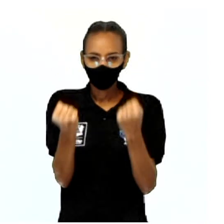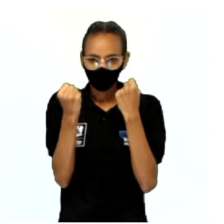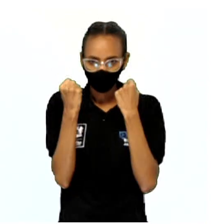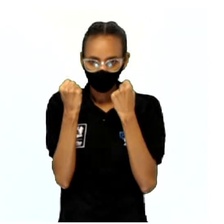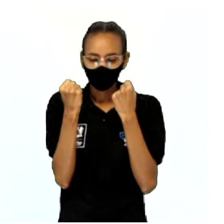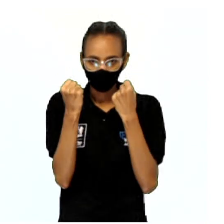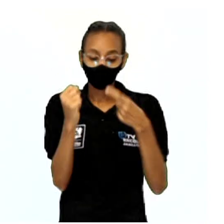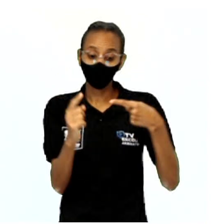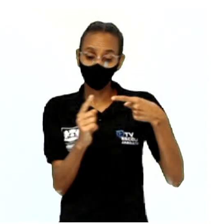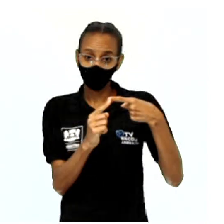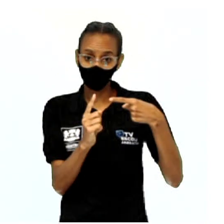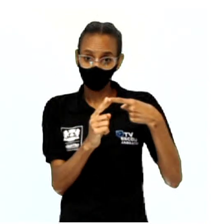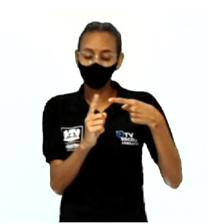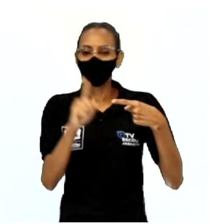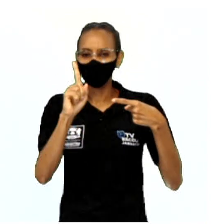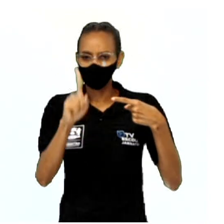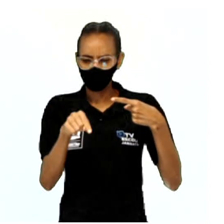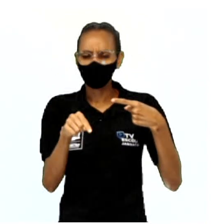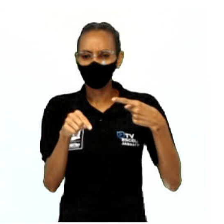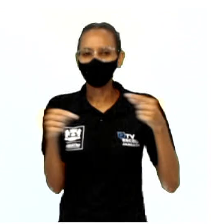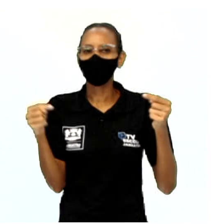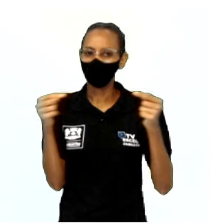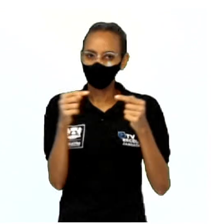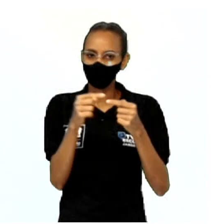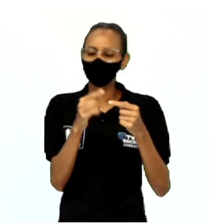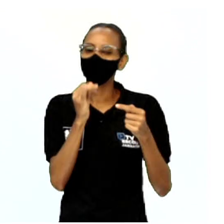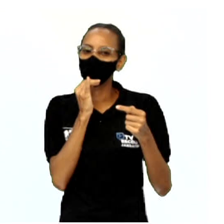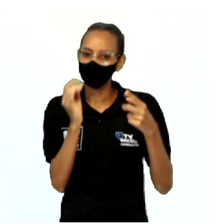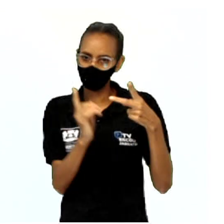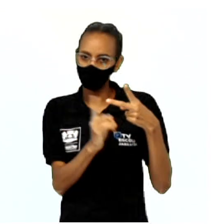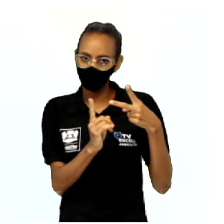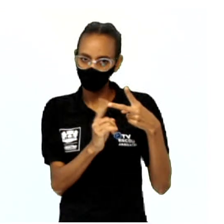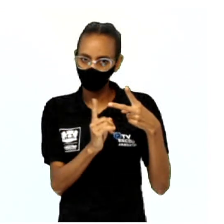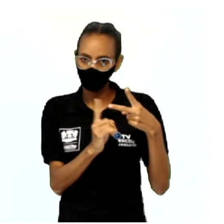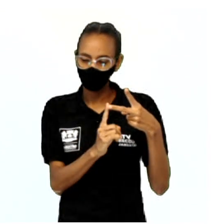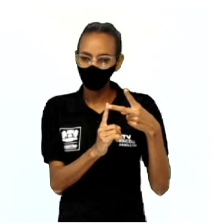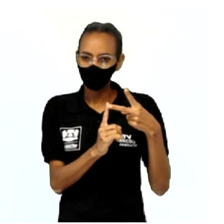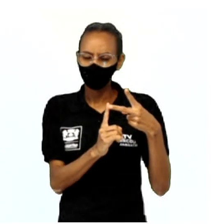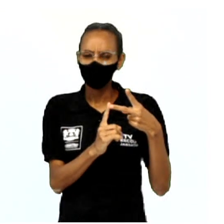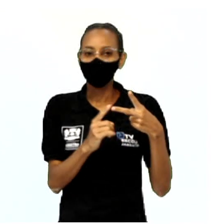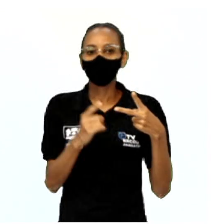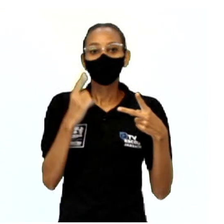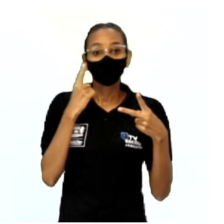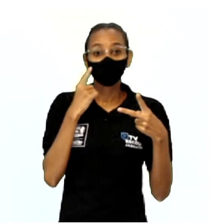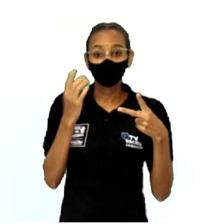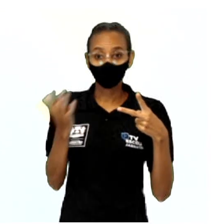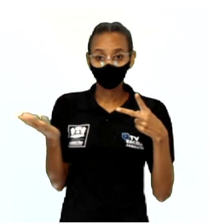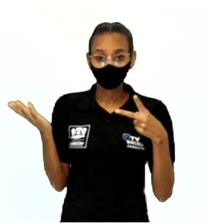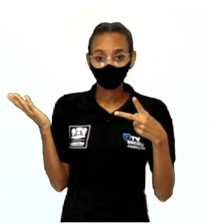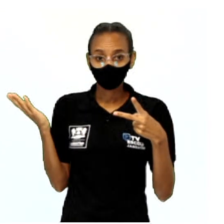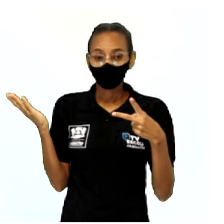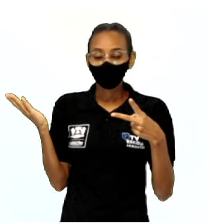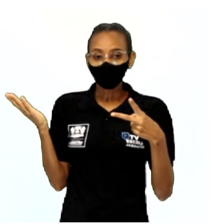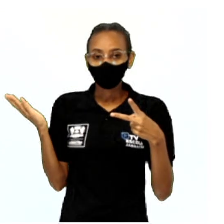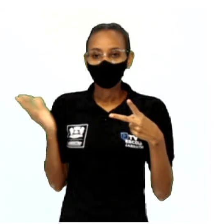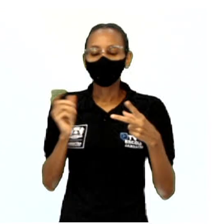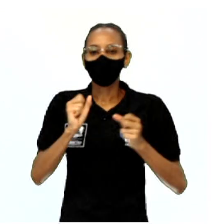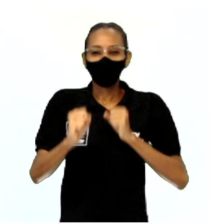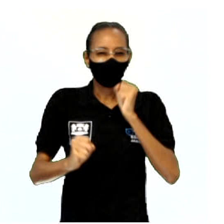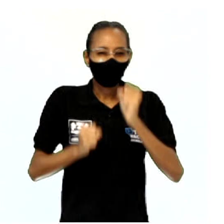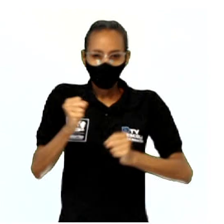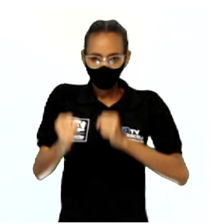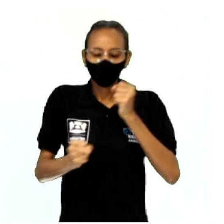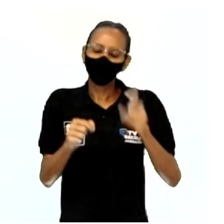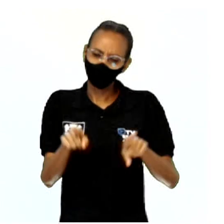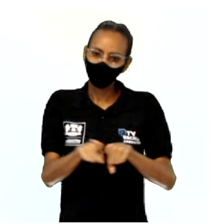tipo de exercício anaeróbico bastante conhecido, ok? E essa imagem que está ao lado é uma corrida